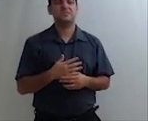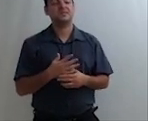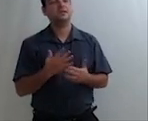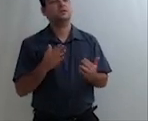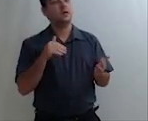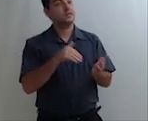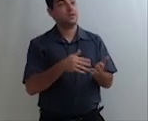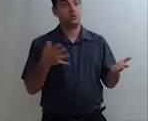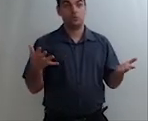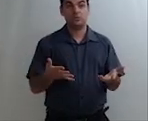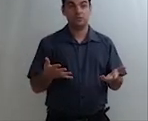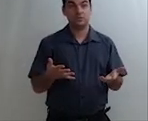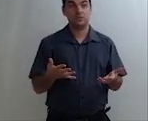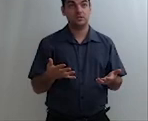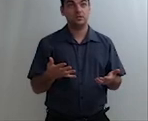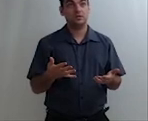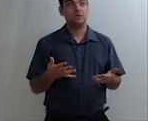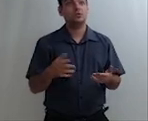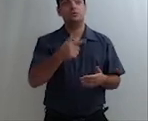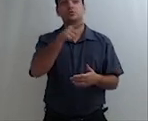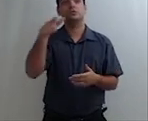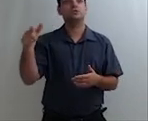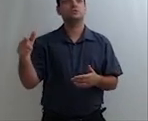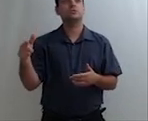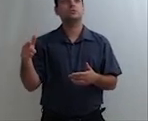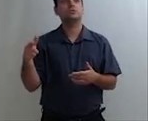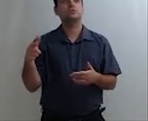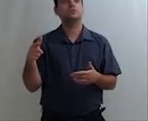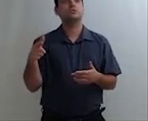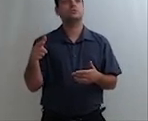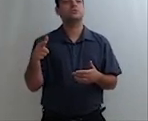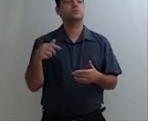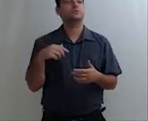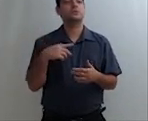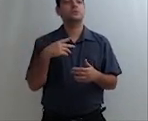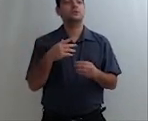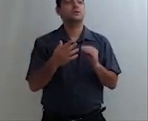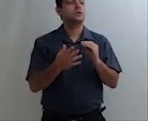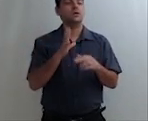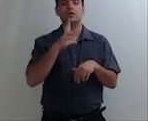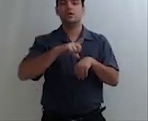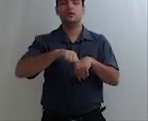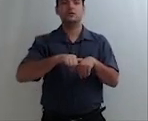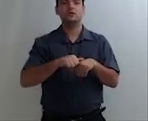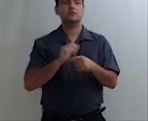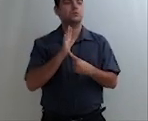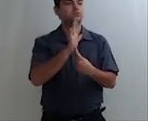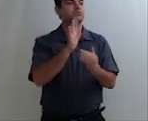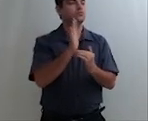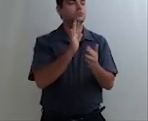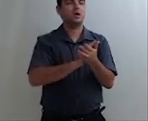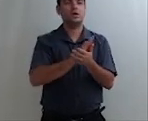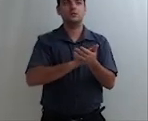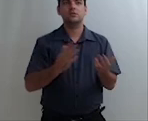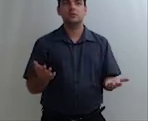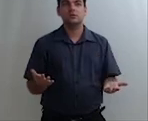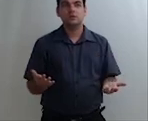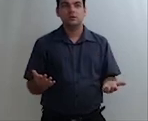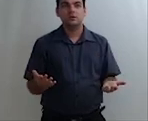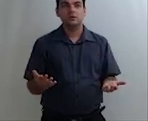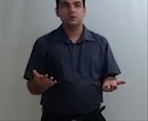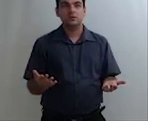data os demais ros não apresentaram as alegações finais e porque nós temos quase que